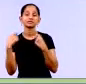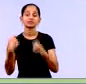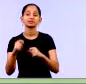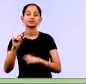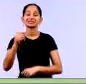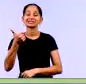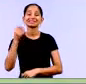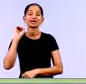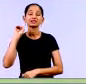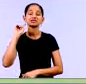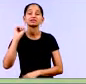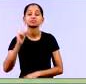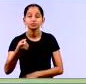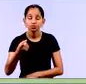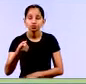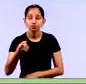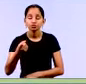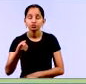horas totais, né? E